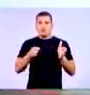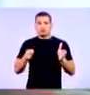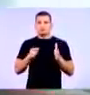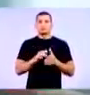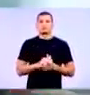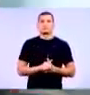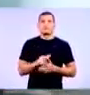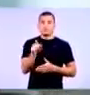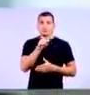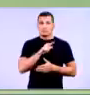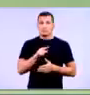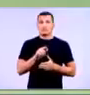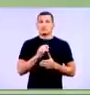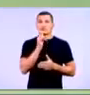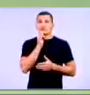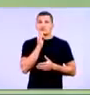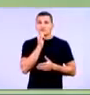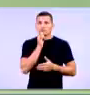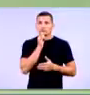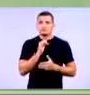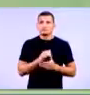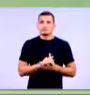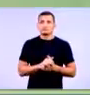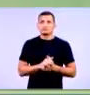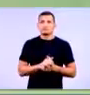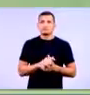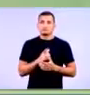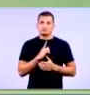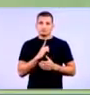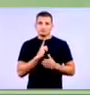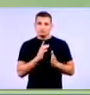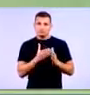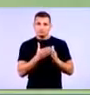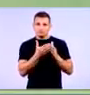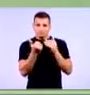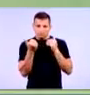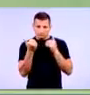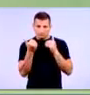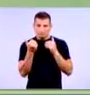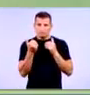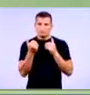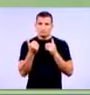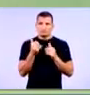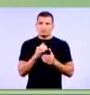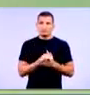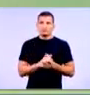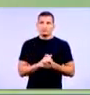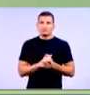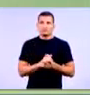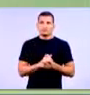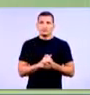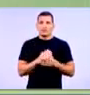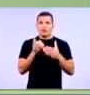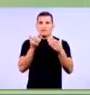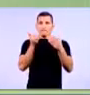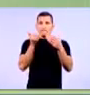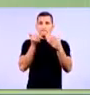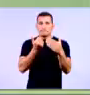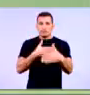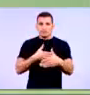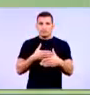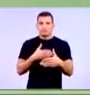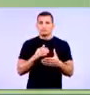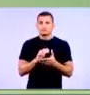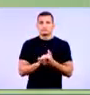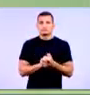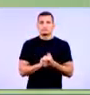vocês, porventura, tiverem que solicitar a revisão de uma avaliação de uma das